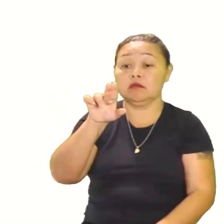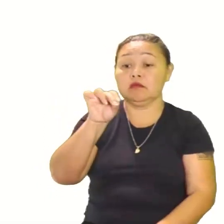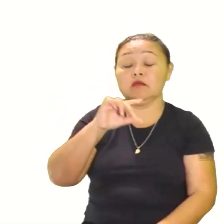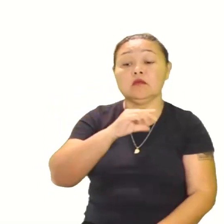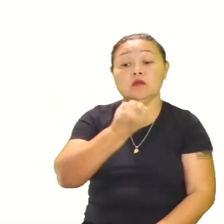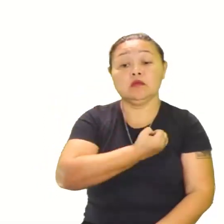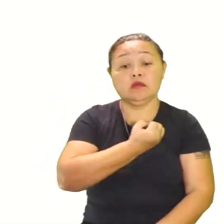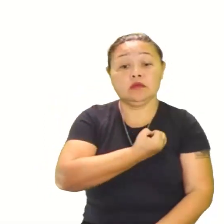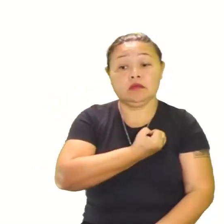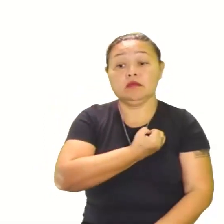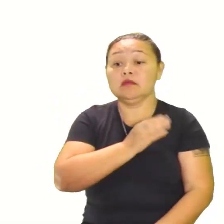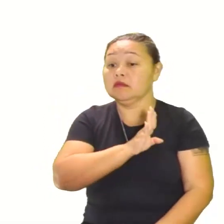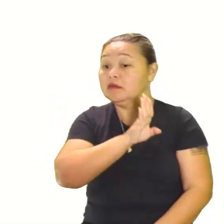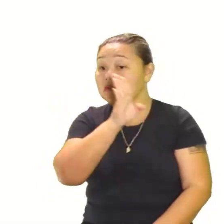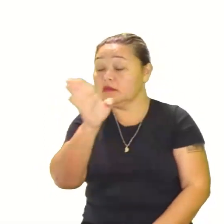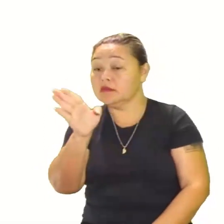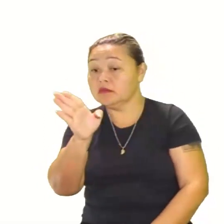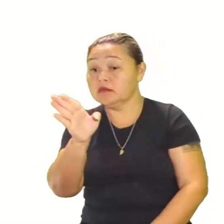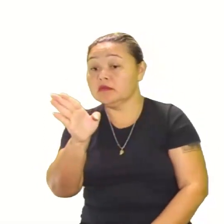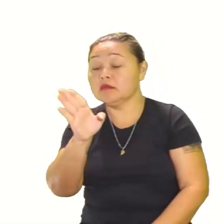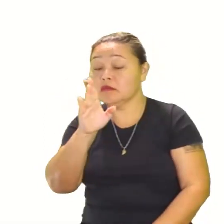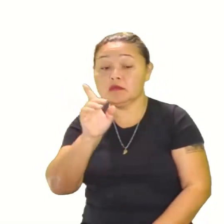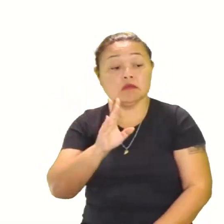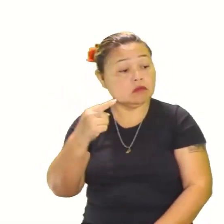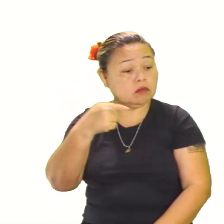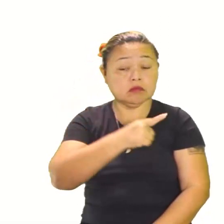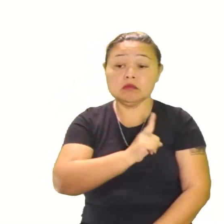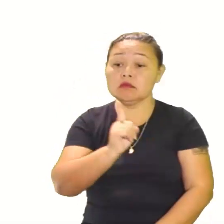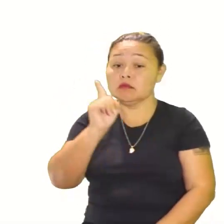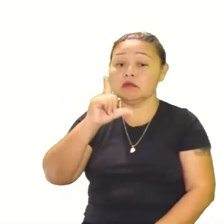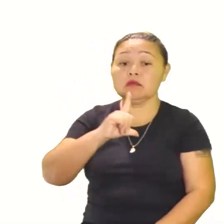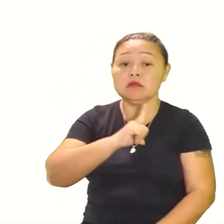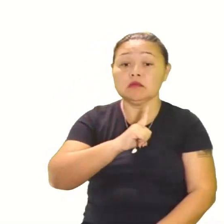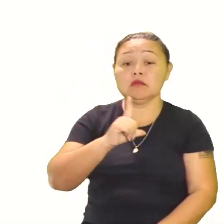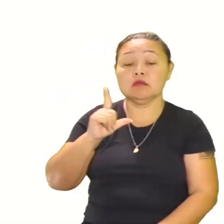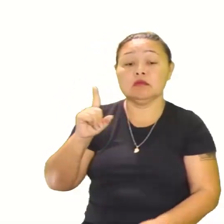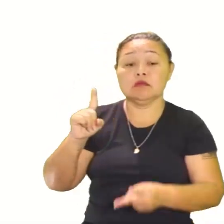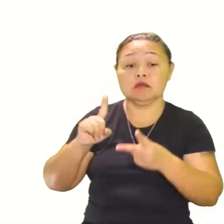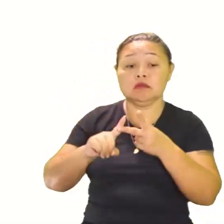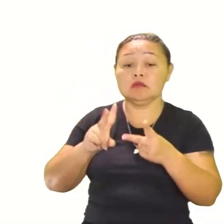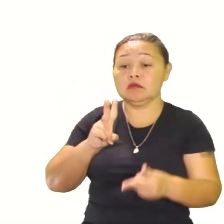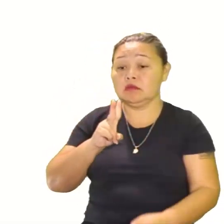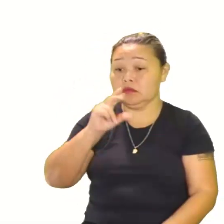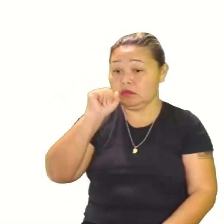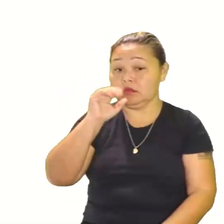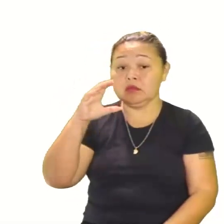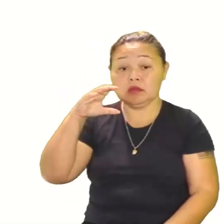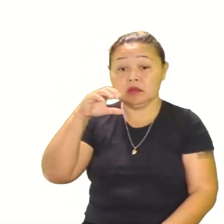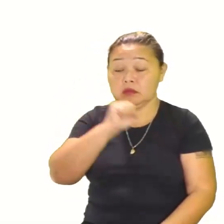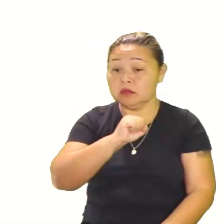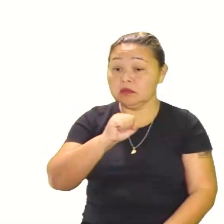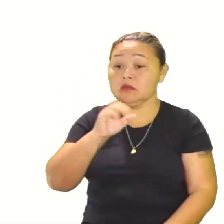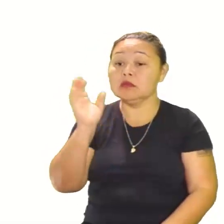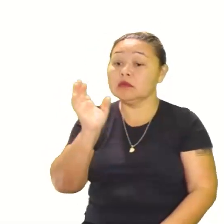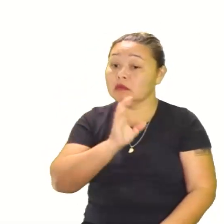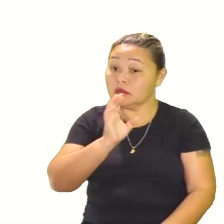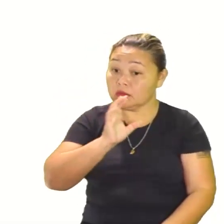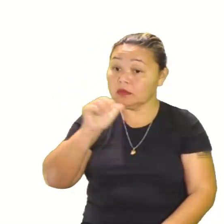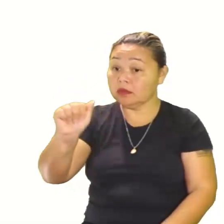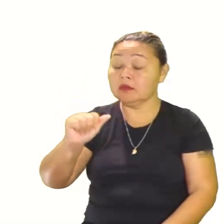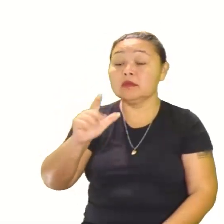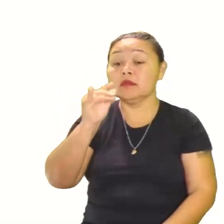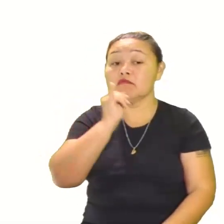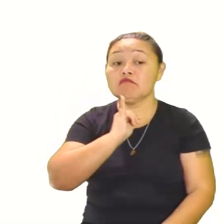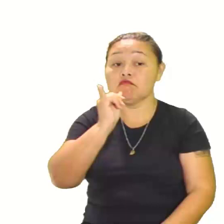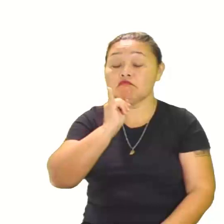valor numérico, a direção e o sentido. Então, força, velocidade e aceleração